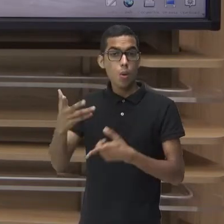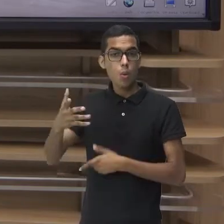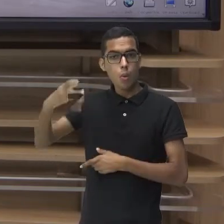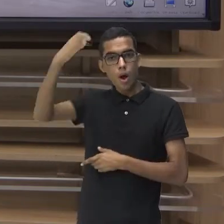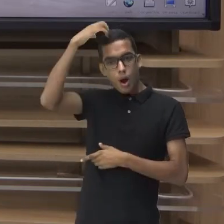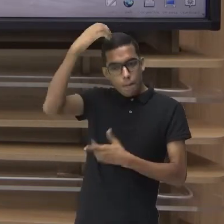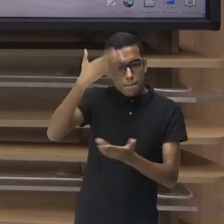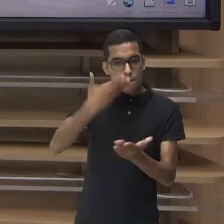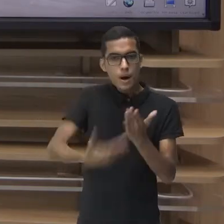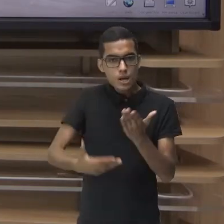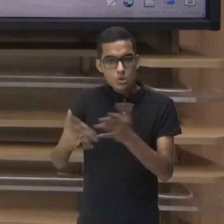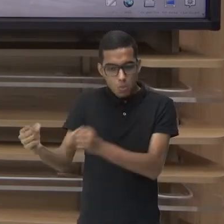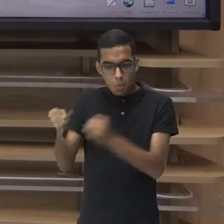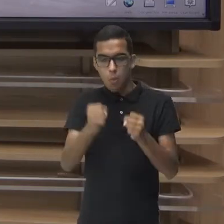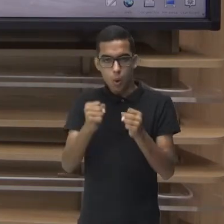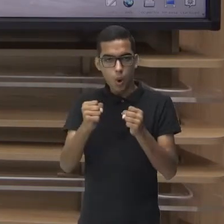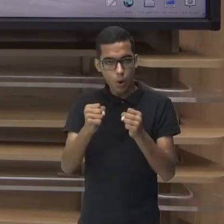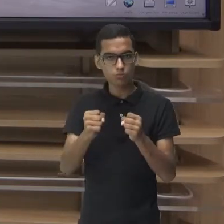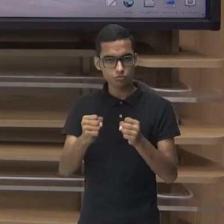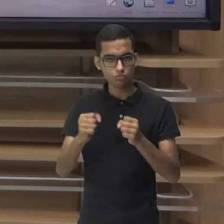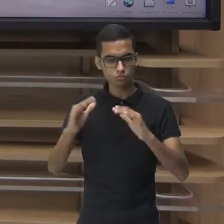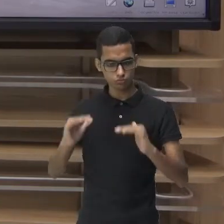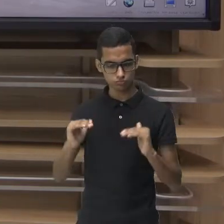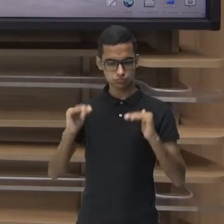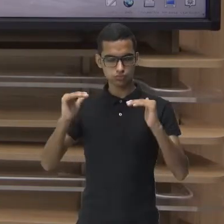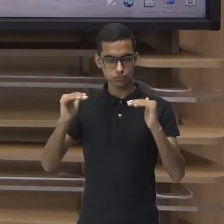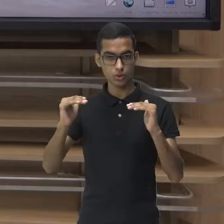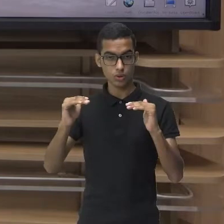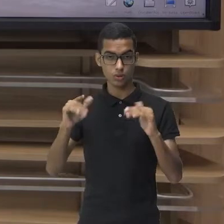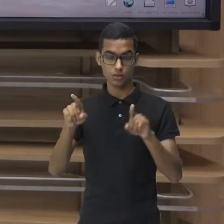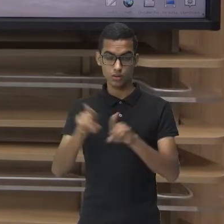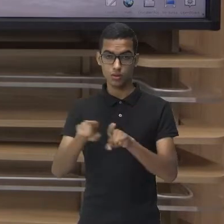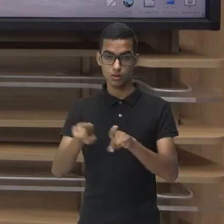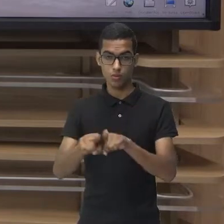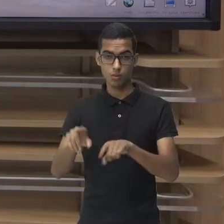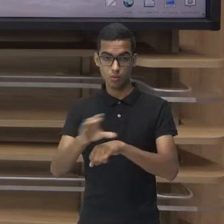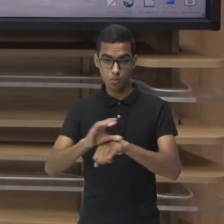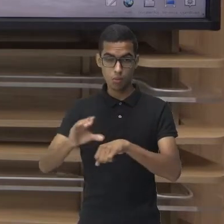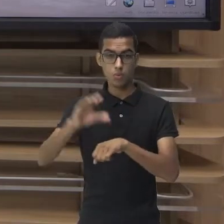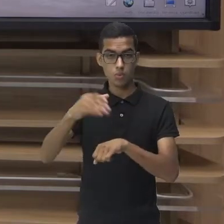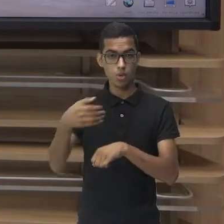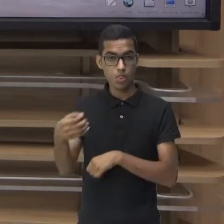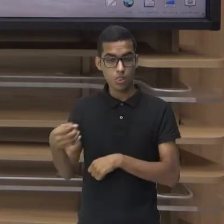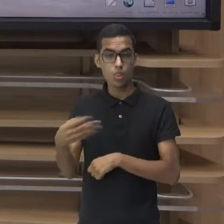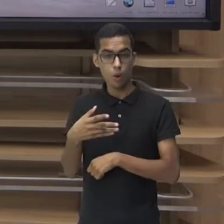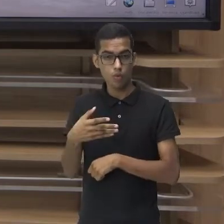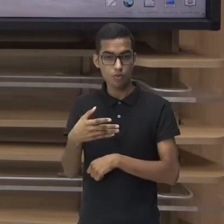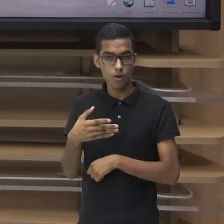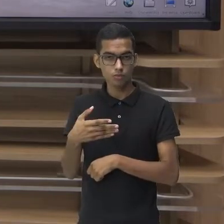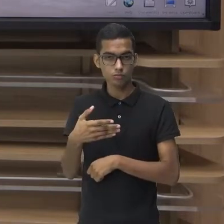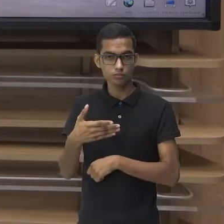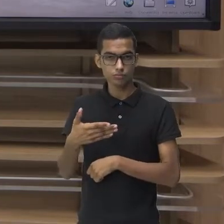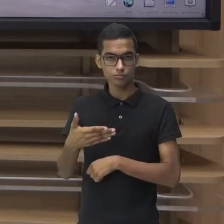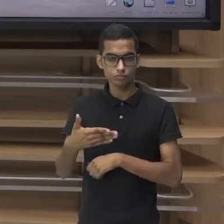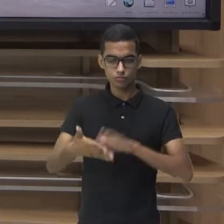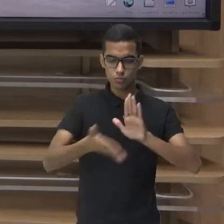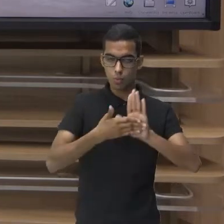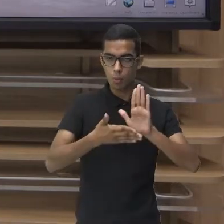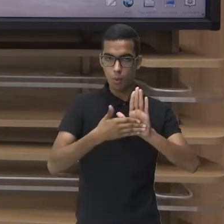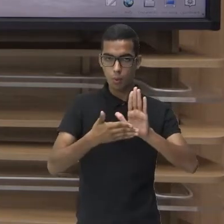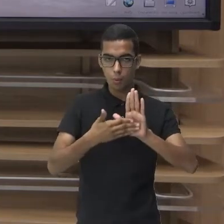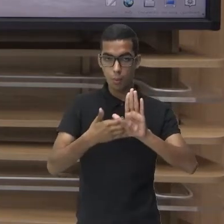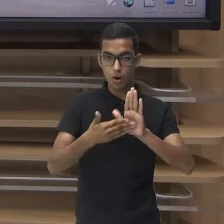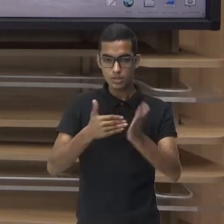esse poder absoluto. Agora nós vamos ver uma Constituição sendo promulgada durante esse período, e é